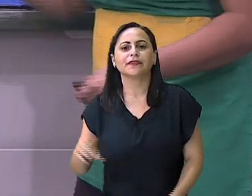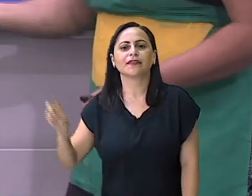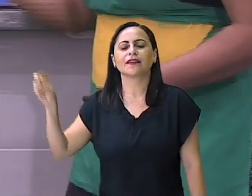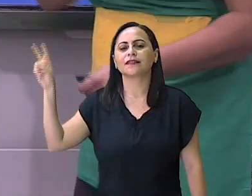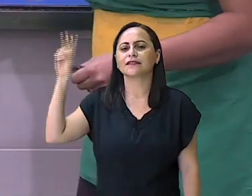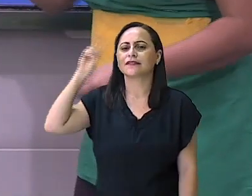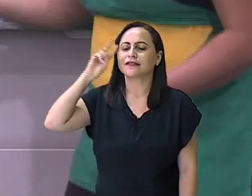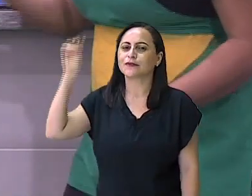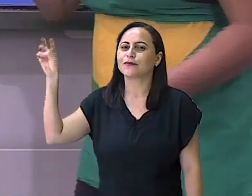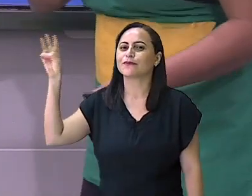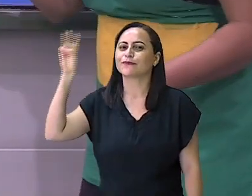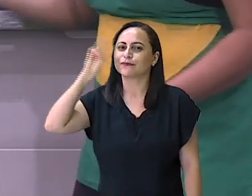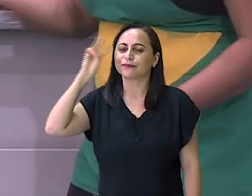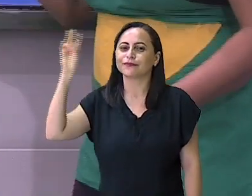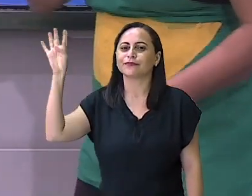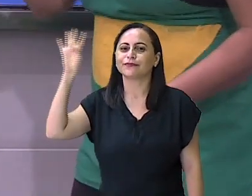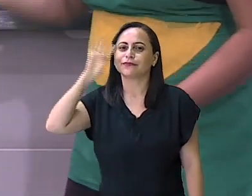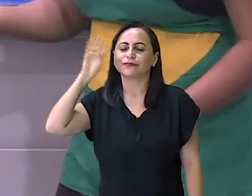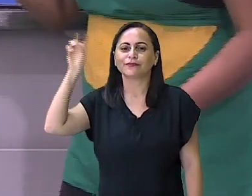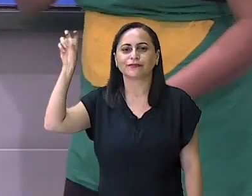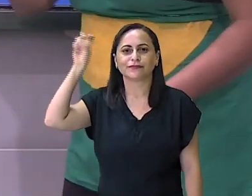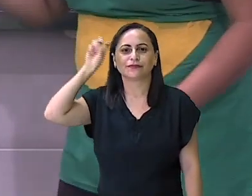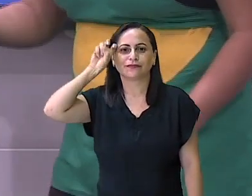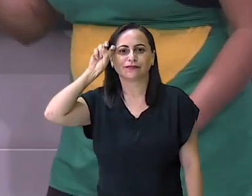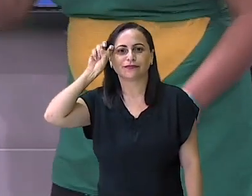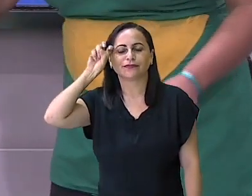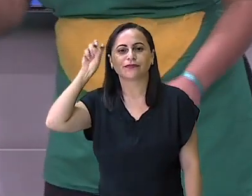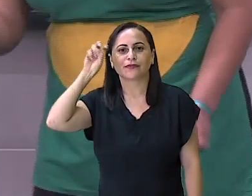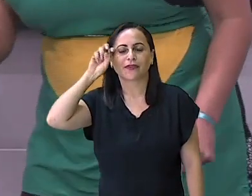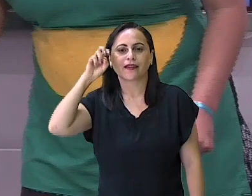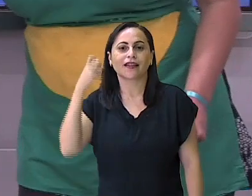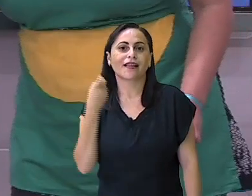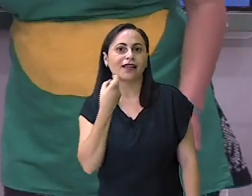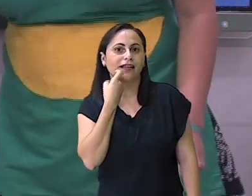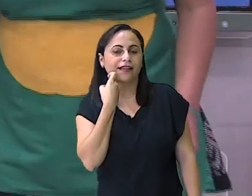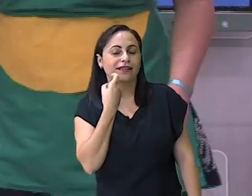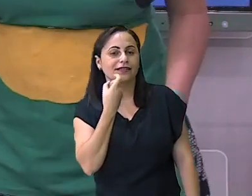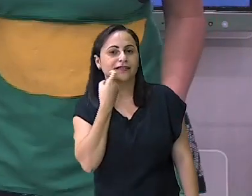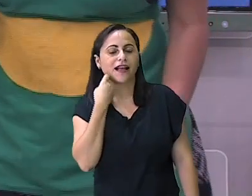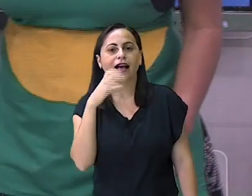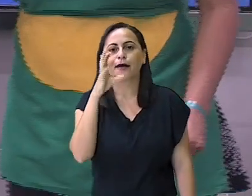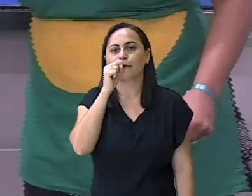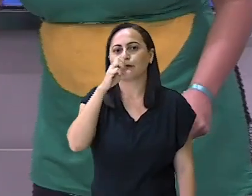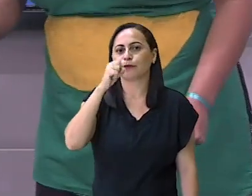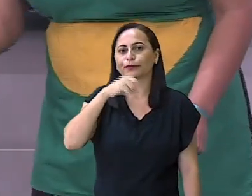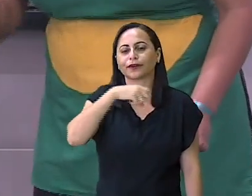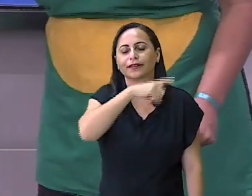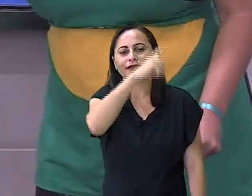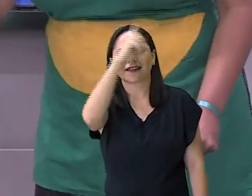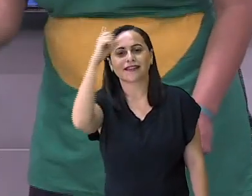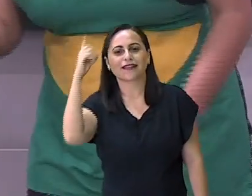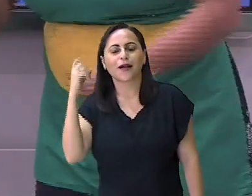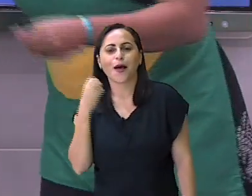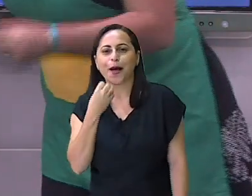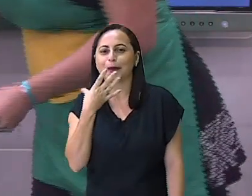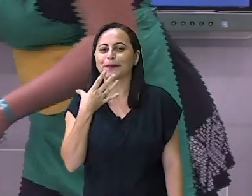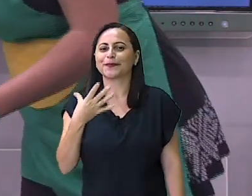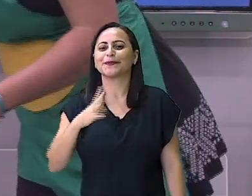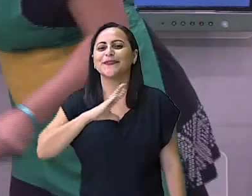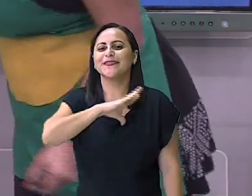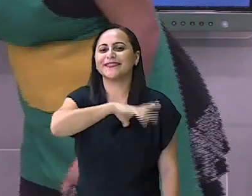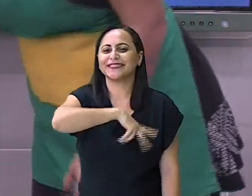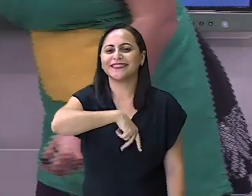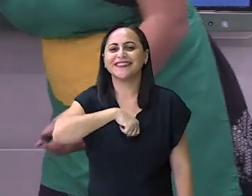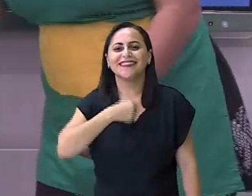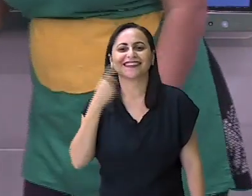Segunda, terça, quarta, quinta, sexta, sábado e domingo. Com a Mara Karina,